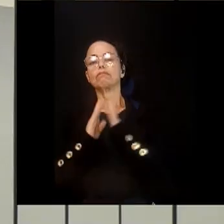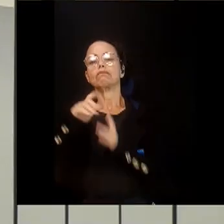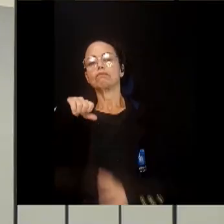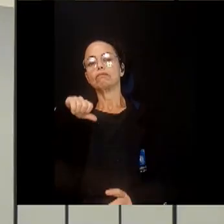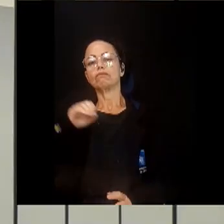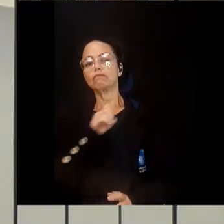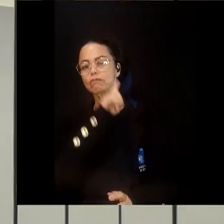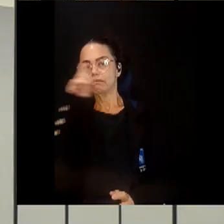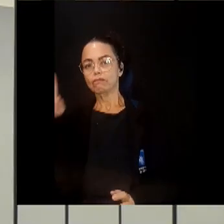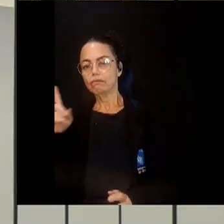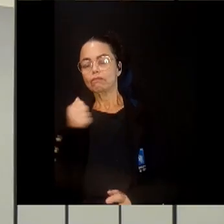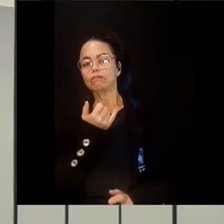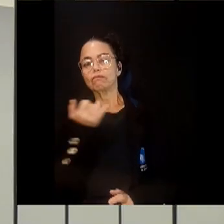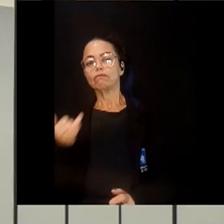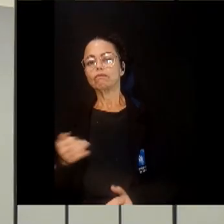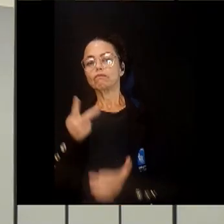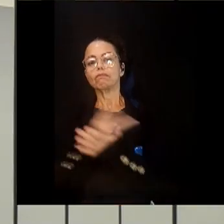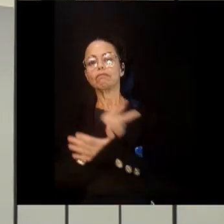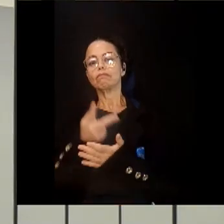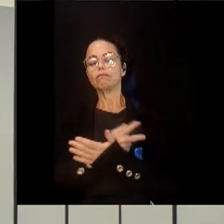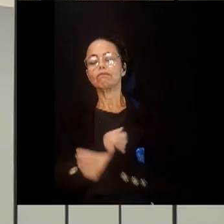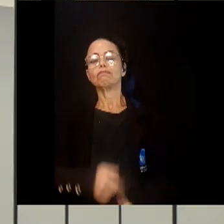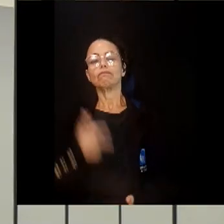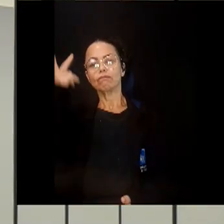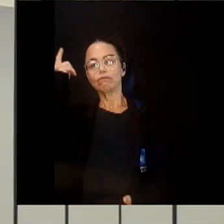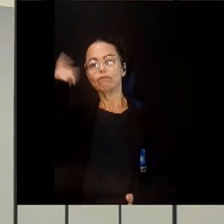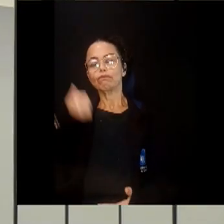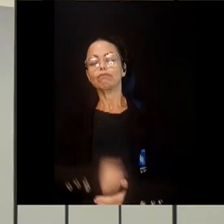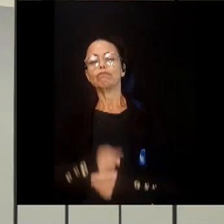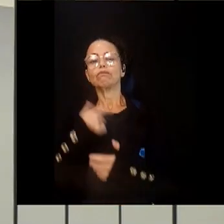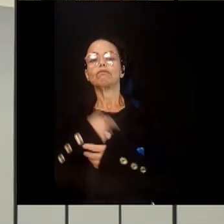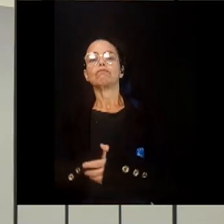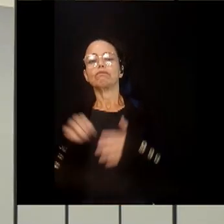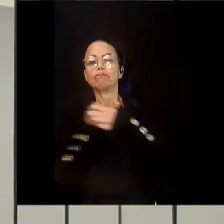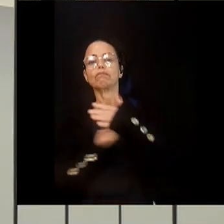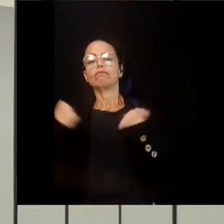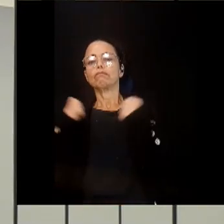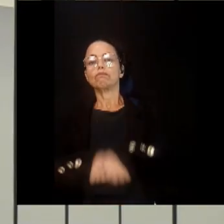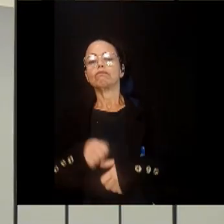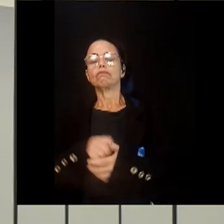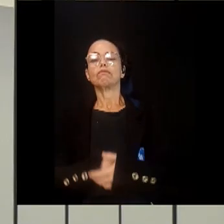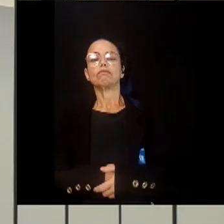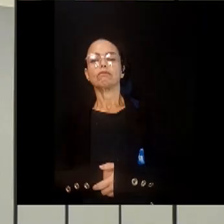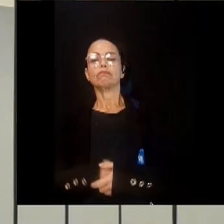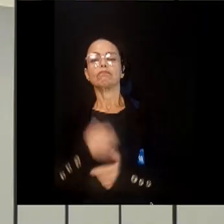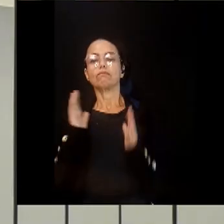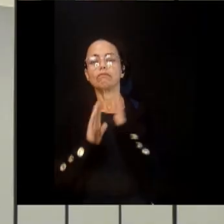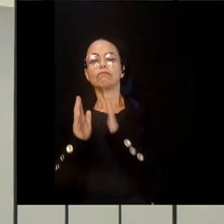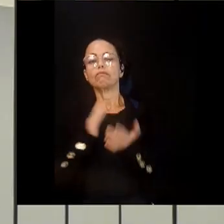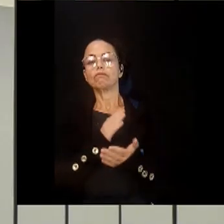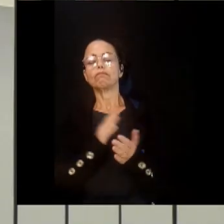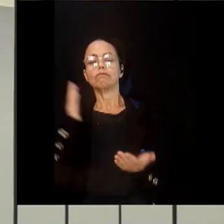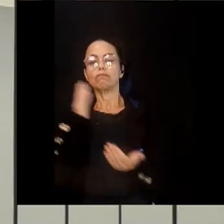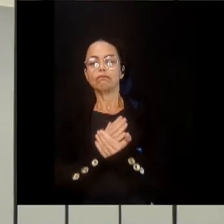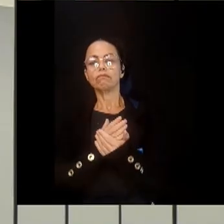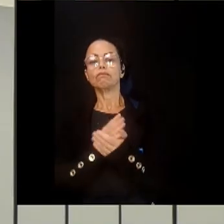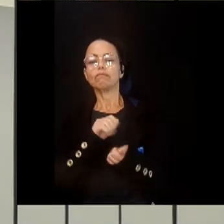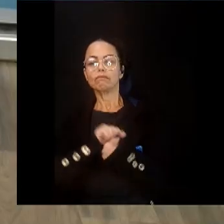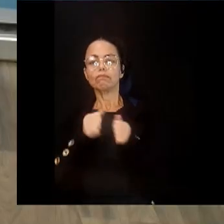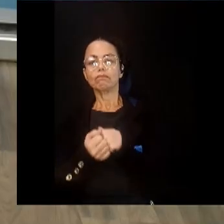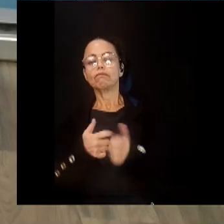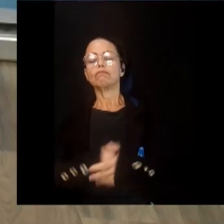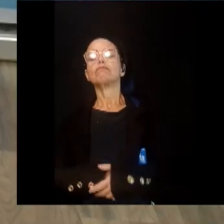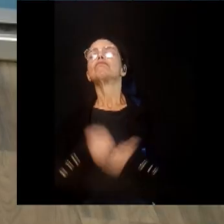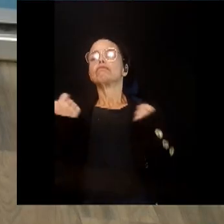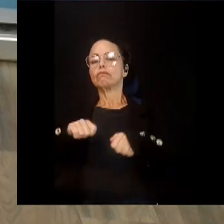quais são os erros mais comuns que as empresas podem cometer neste processo, portanto, de adequação que elas precisam